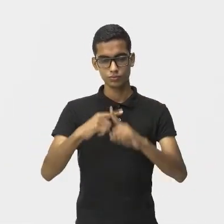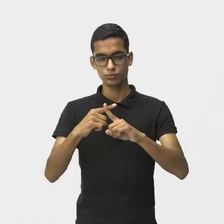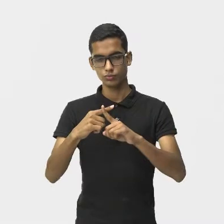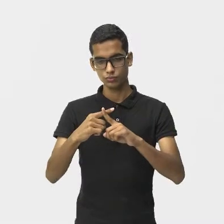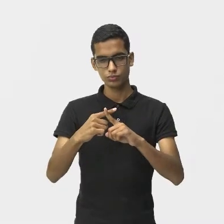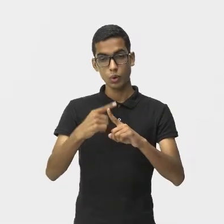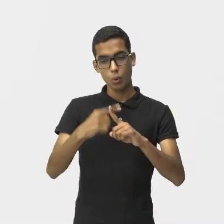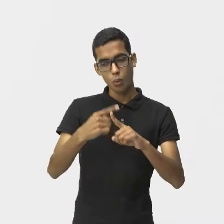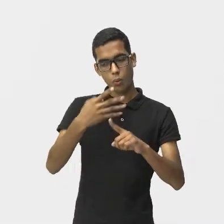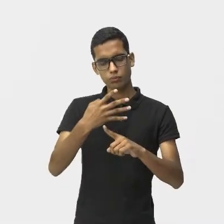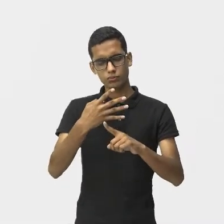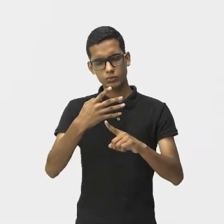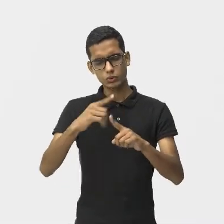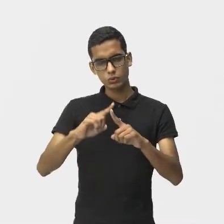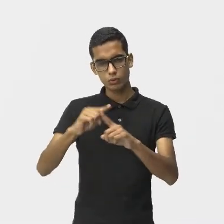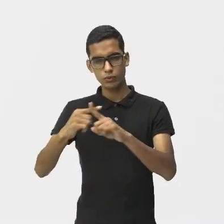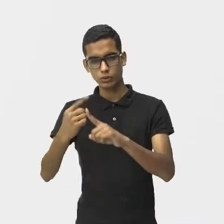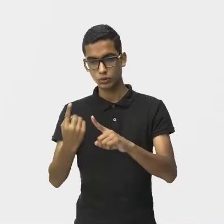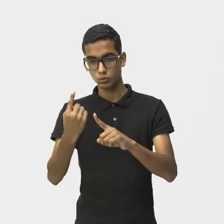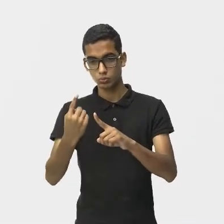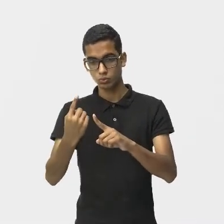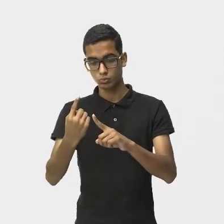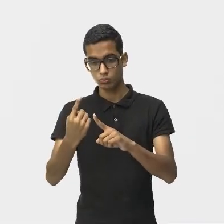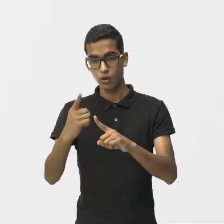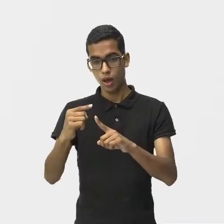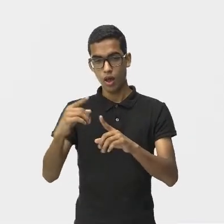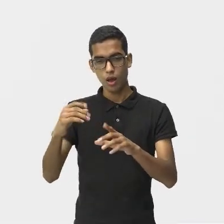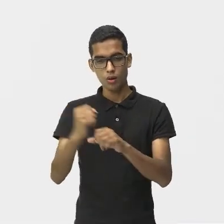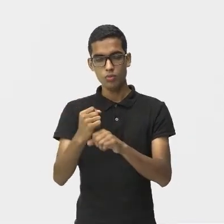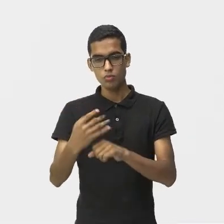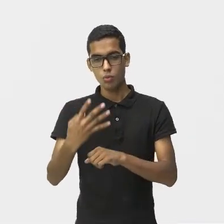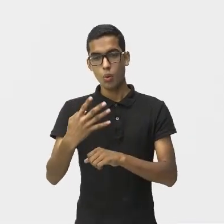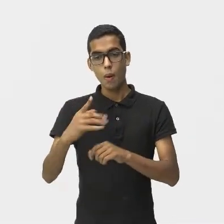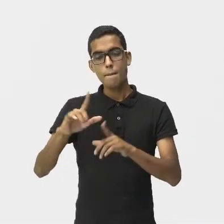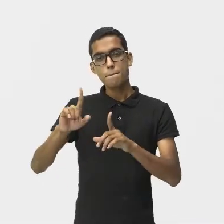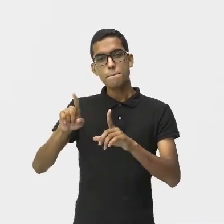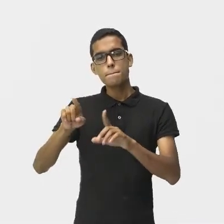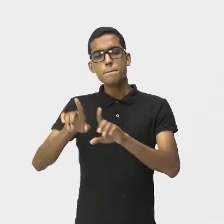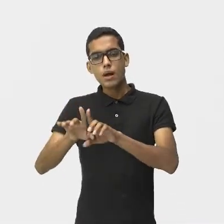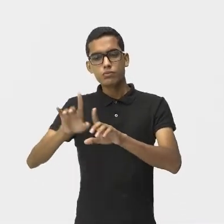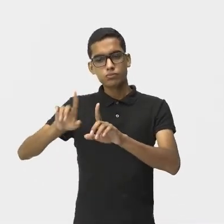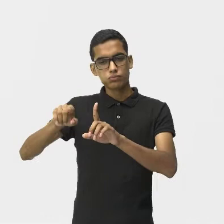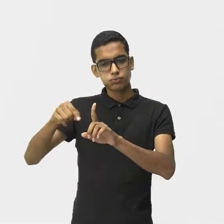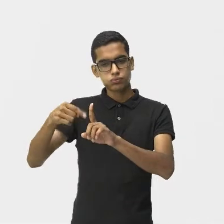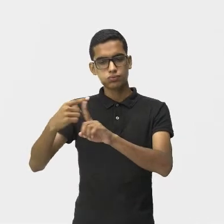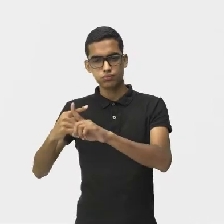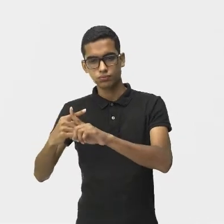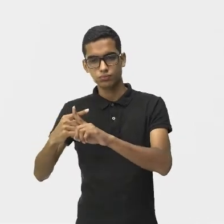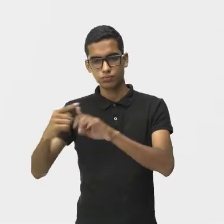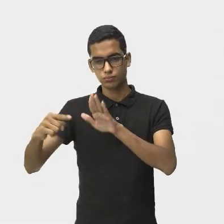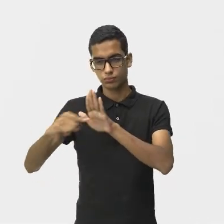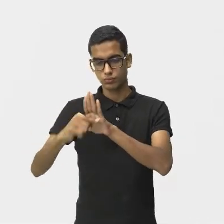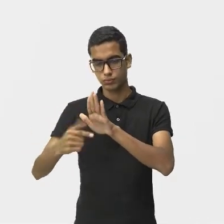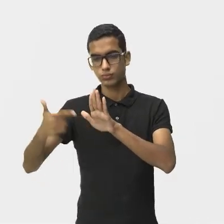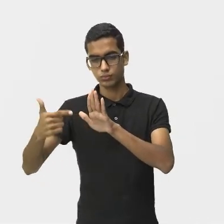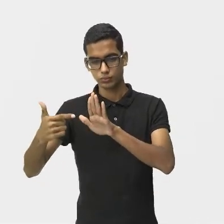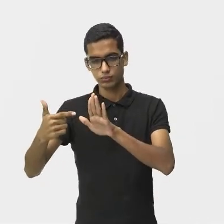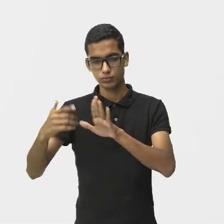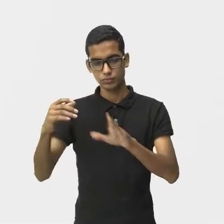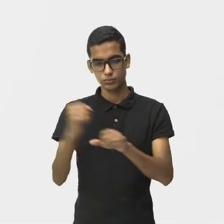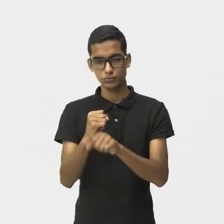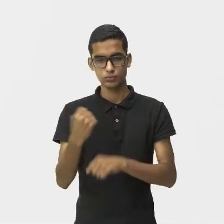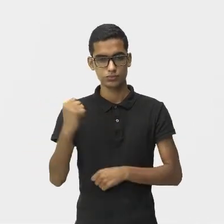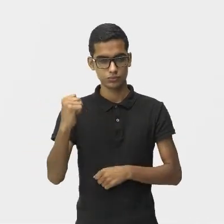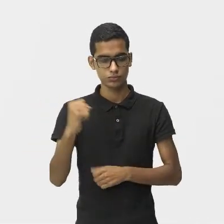4 vezes 2 é igual a 8. Mas veja que eu tenho um jogo de sinal, eu tenho menos aqui com menos dentro do parêntese ali. Isso aqui vai